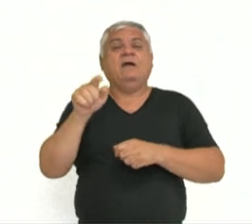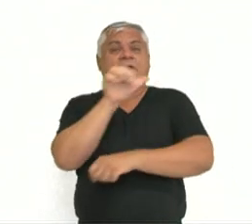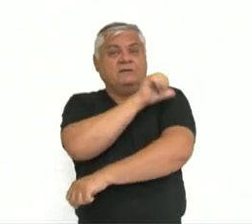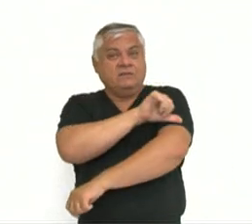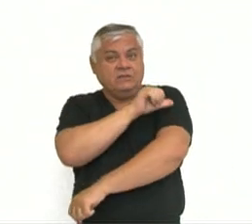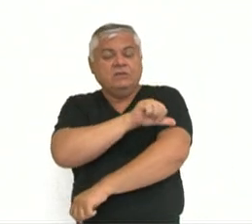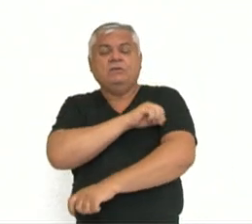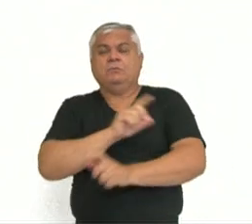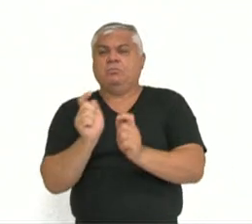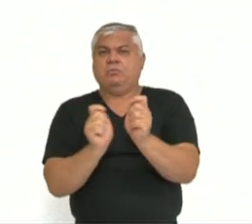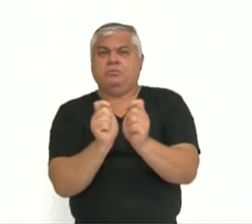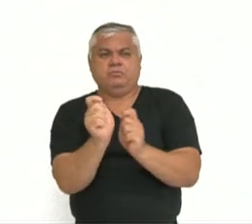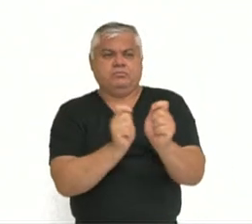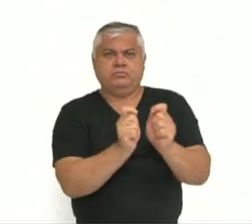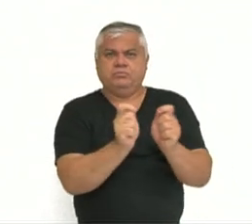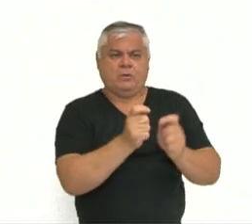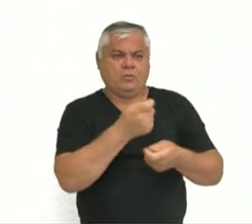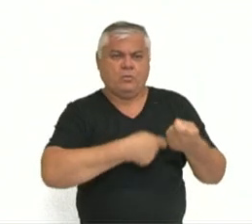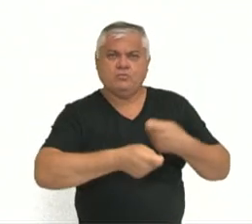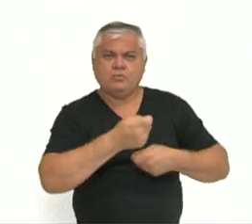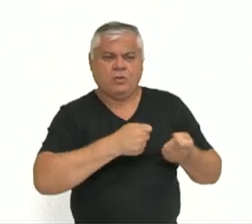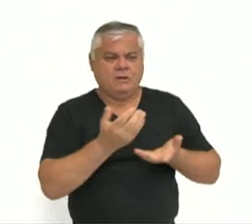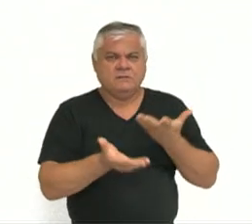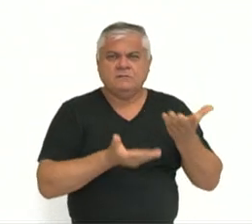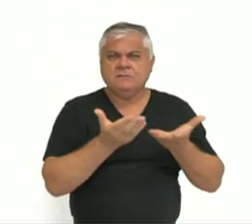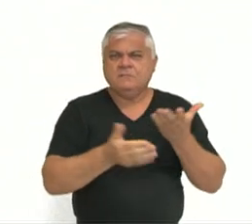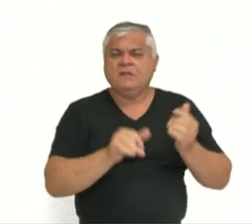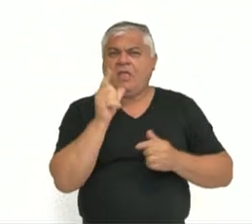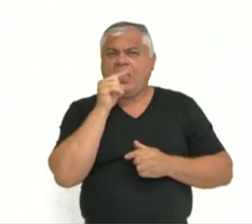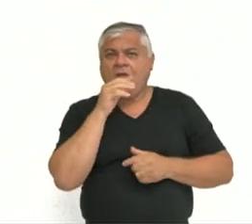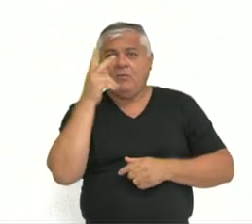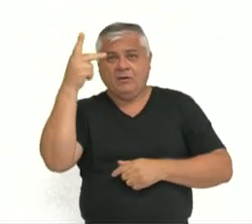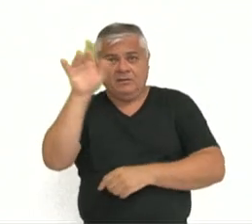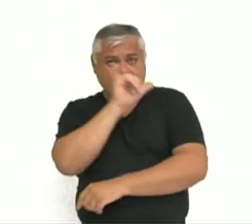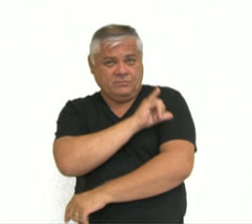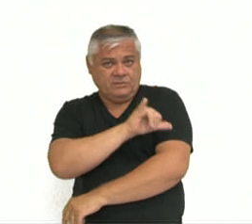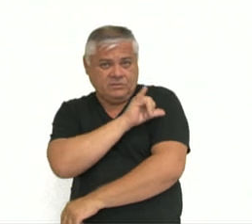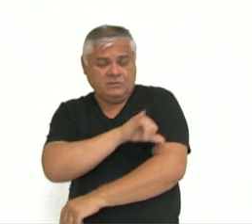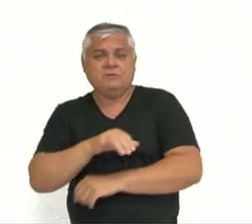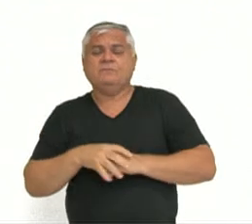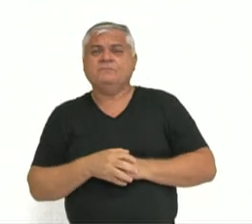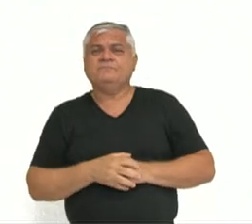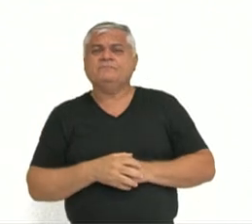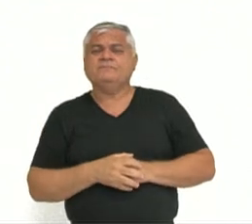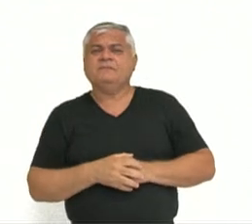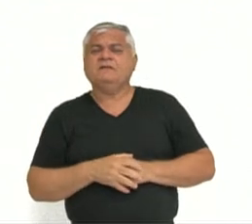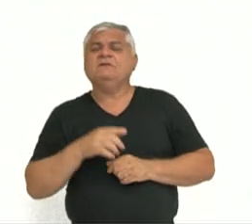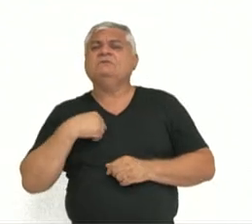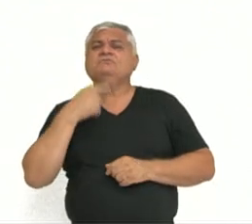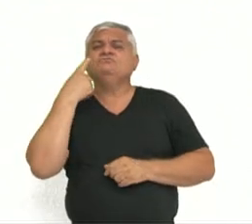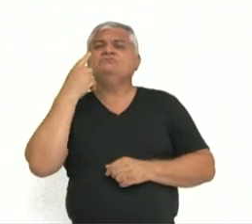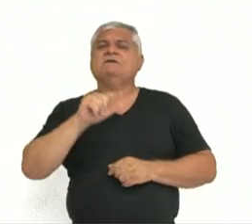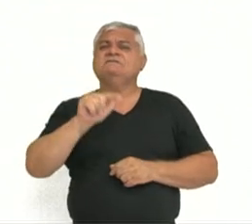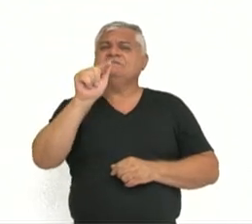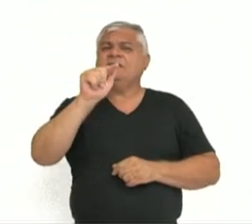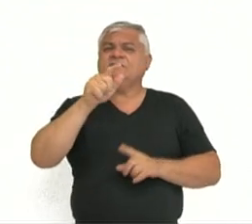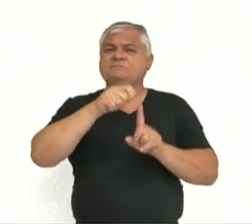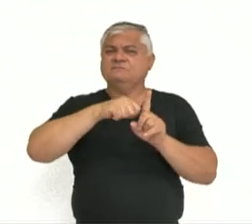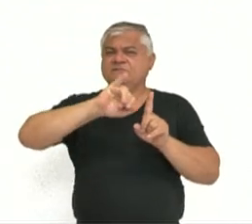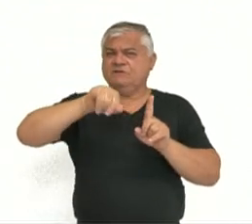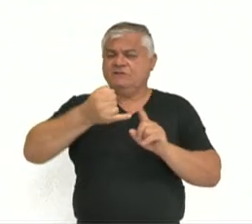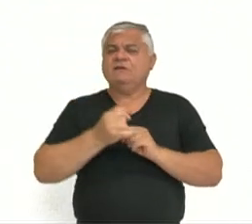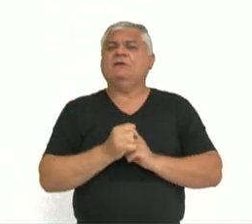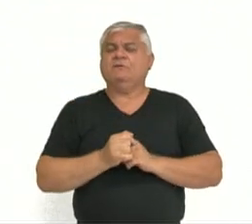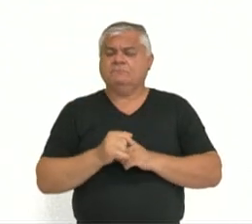e que administra a o tratamento de água lá no Rio ela no dia sete de Janeiro